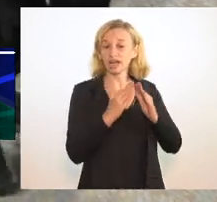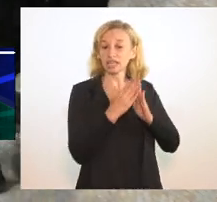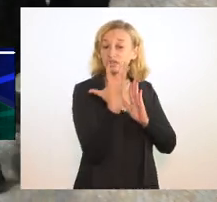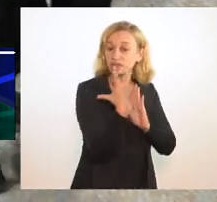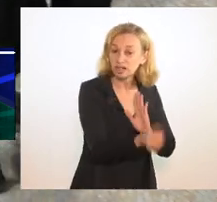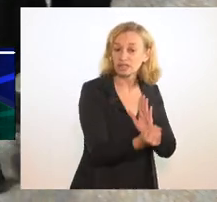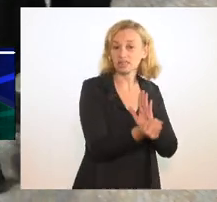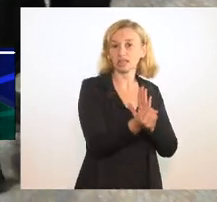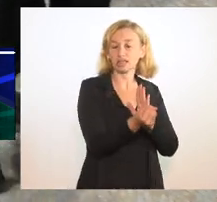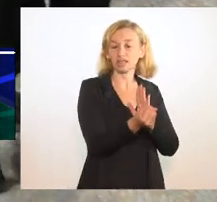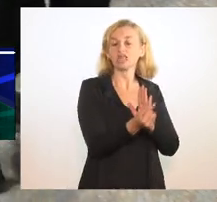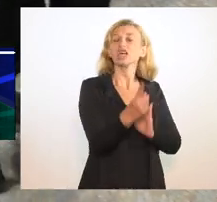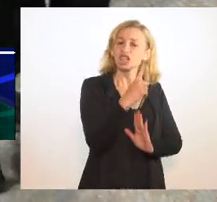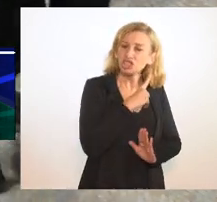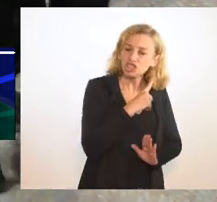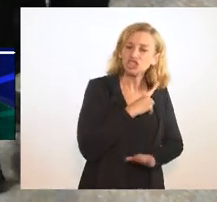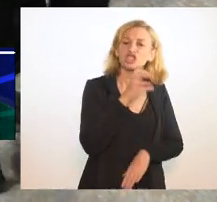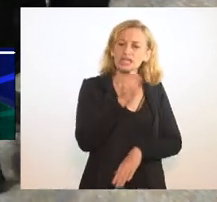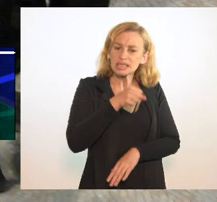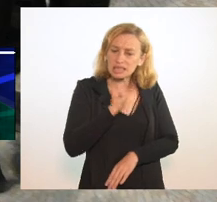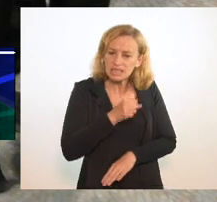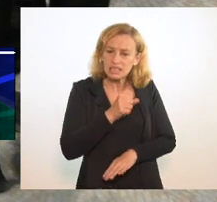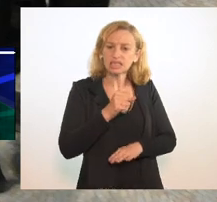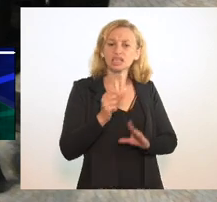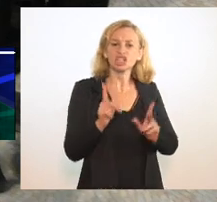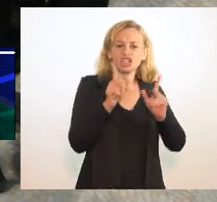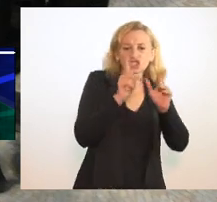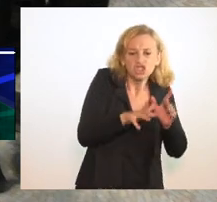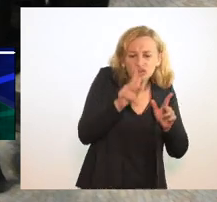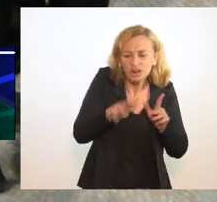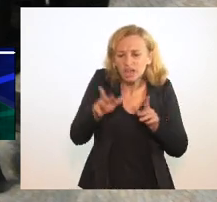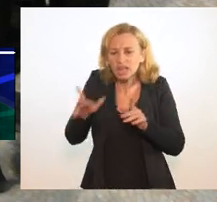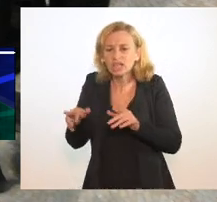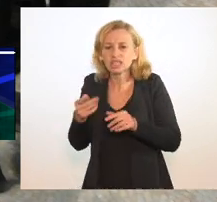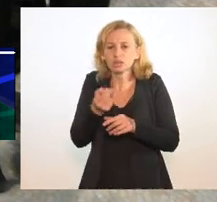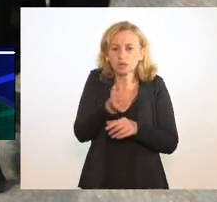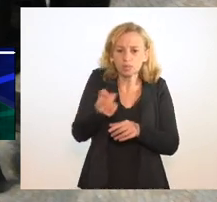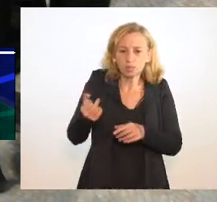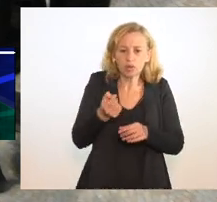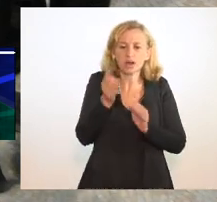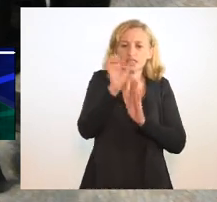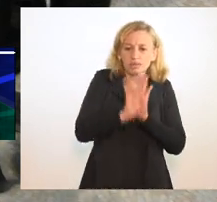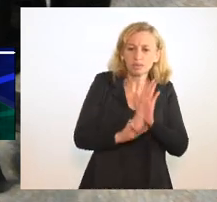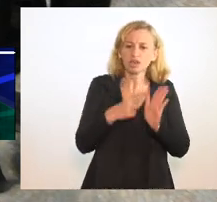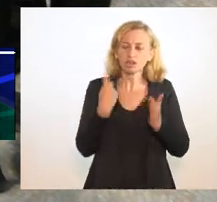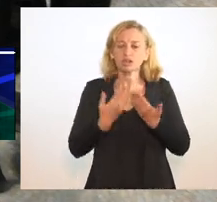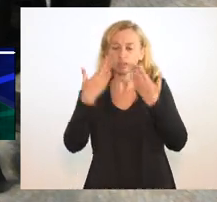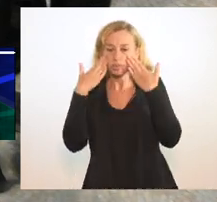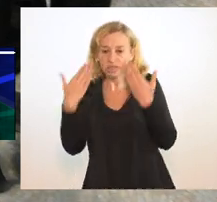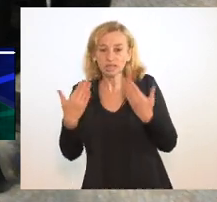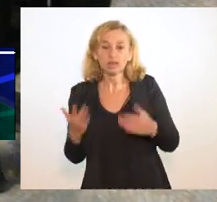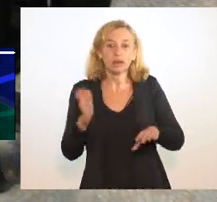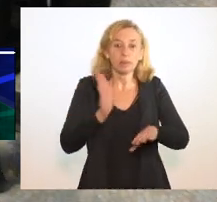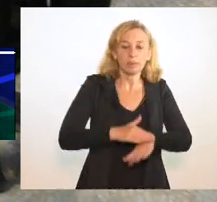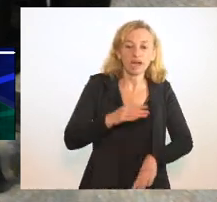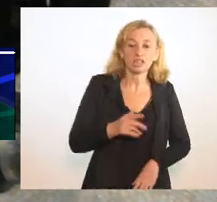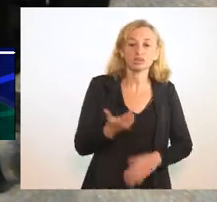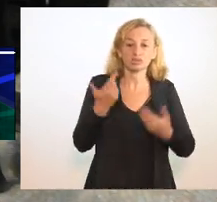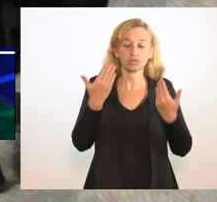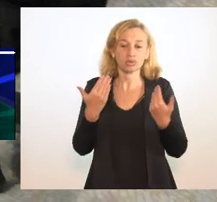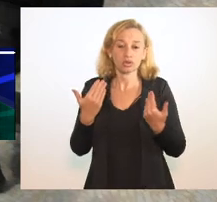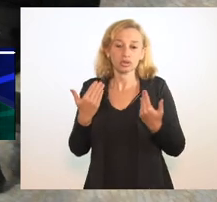acolhidas e que tinham, sim, sensíveis diferenças às emendas que nós apresentamos, mas no seu